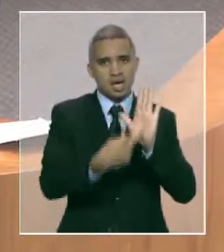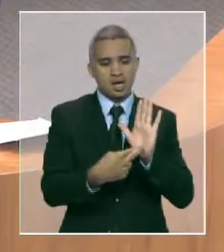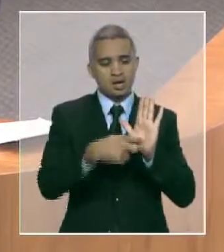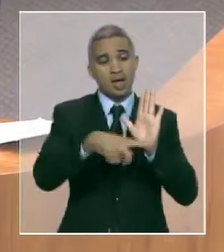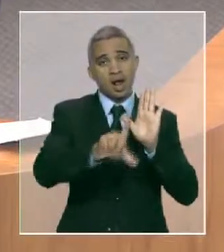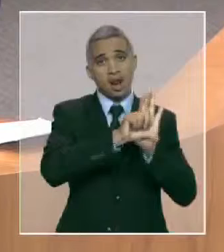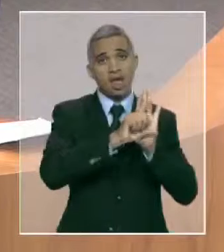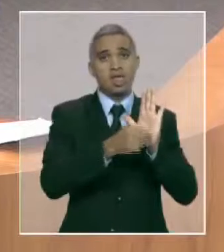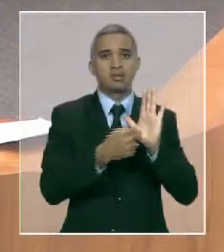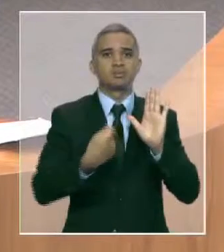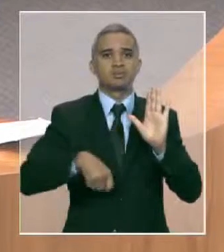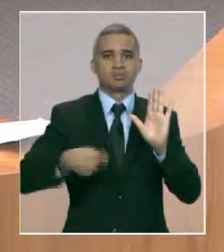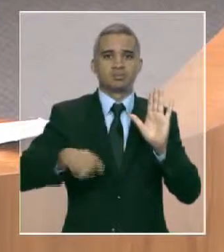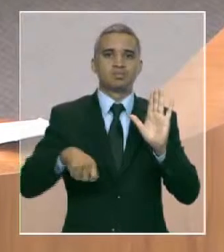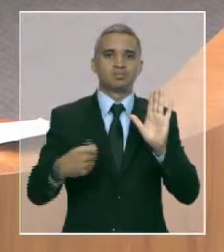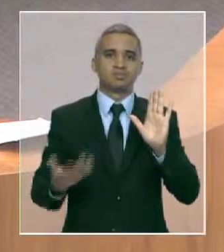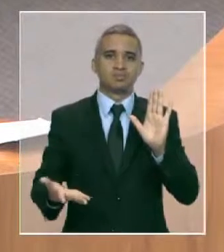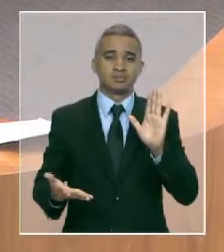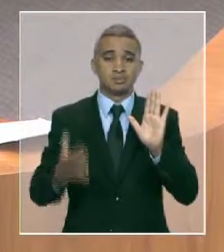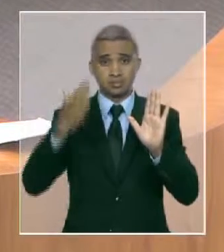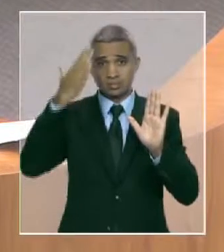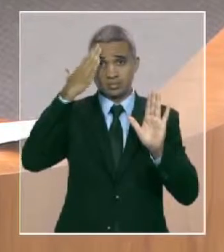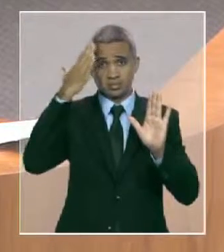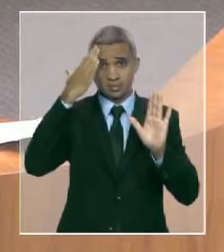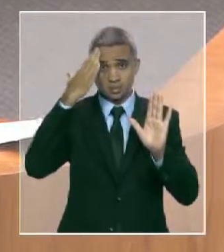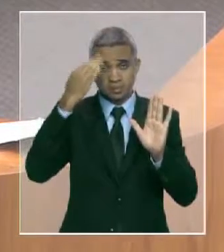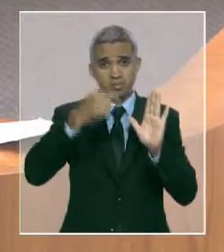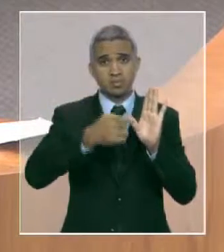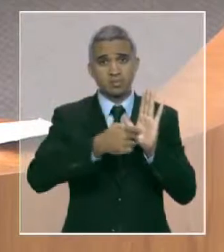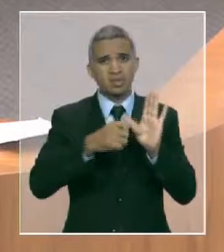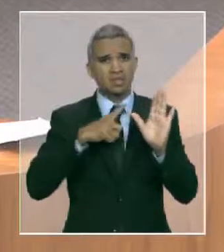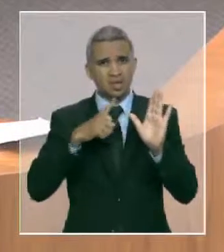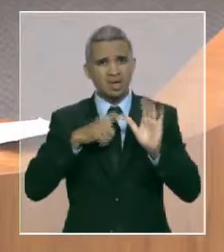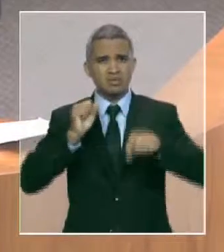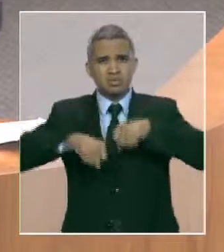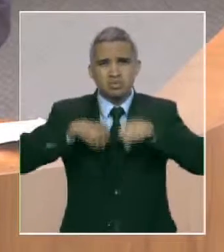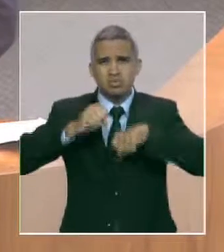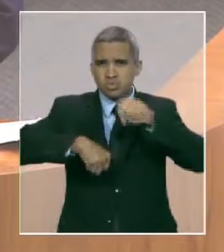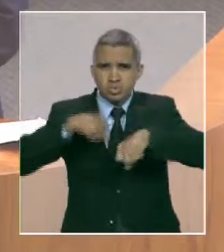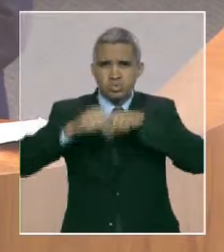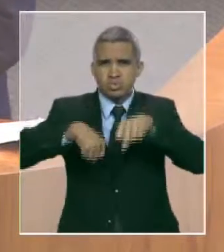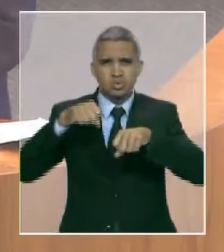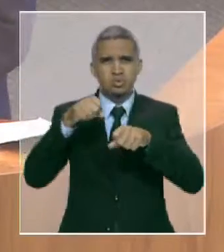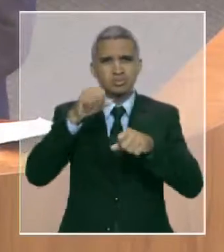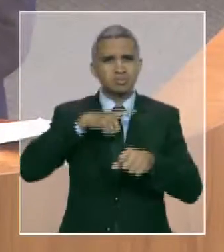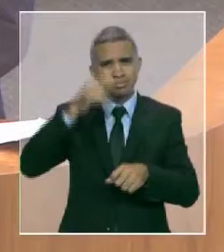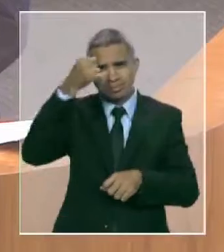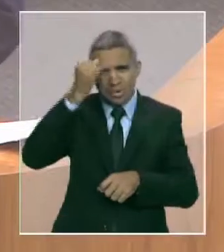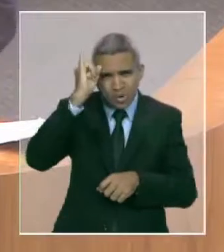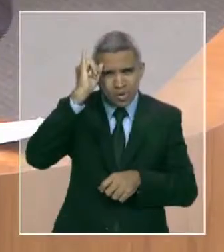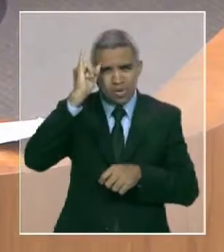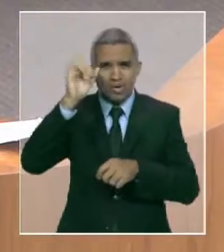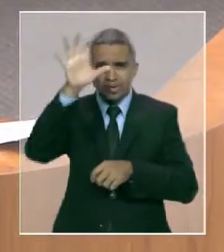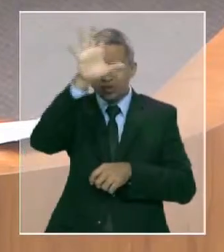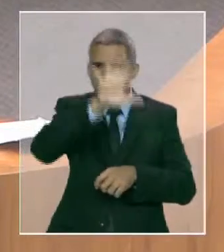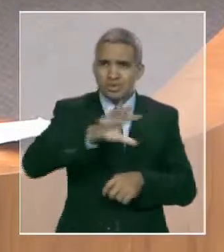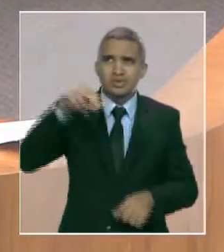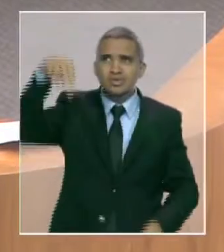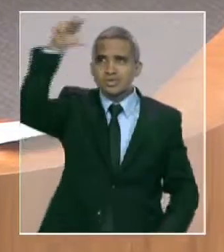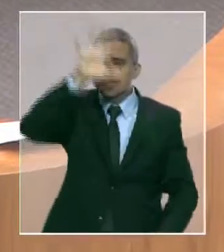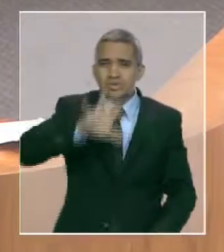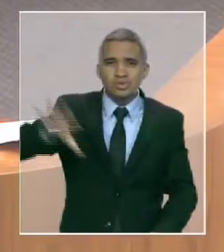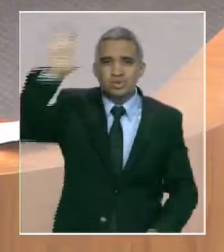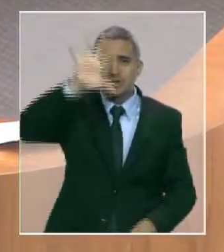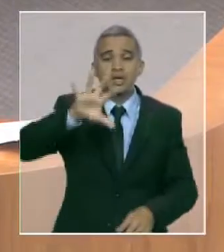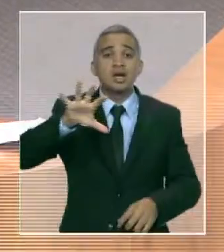que, de acordo e diante de tantas corridas de vaquejada que nós temos no Maranhão e em todo o Nordeste, essa lei,